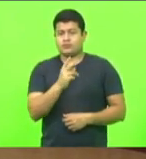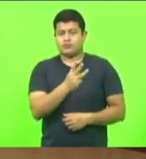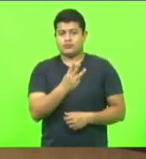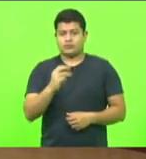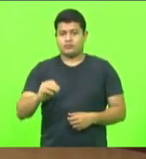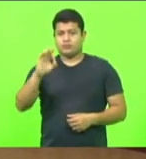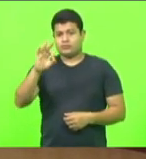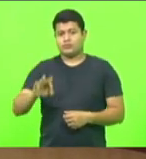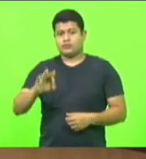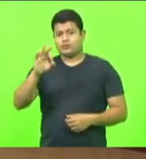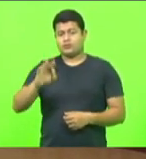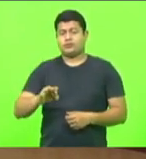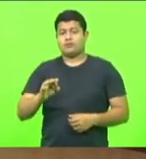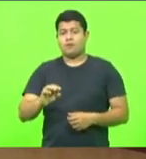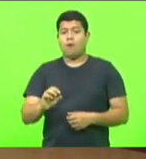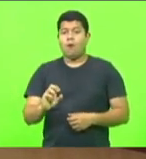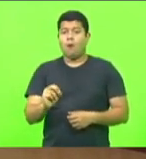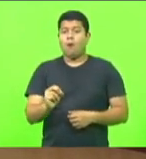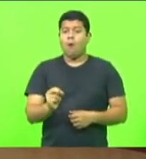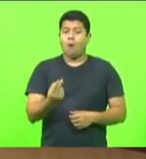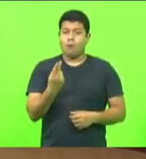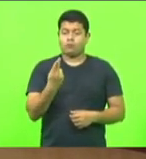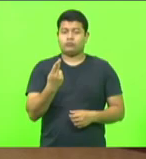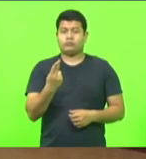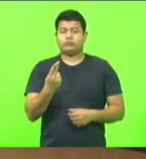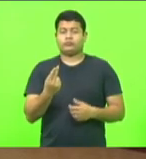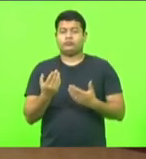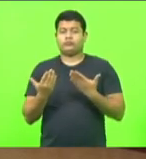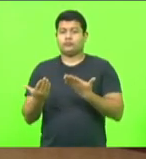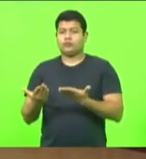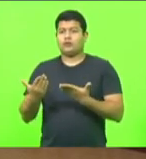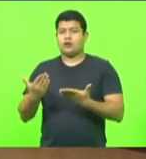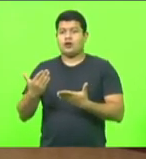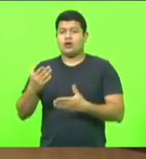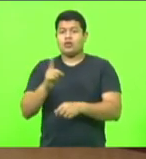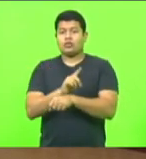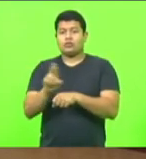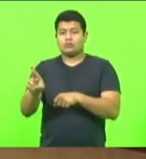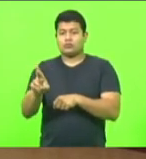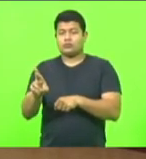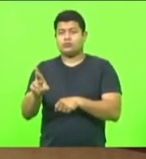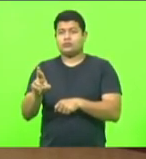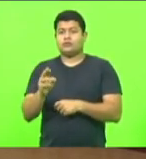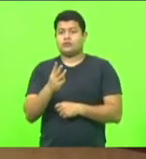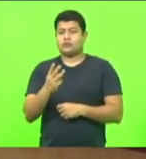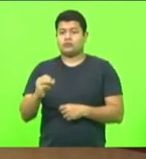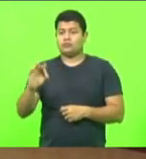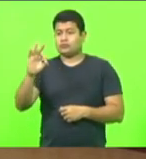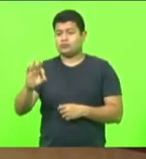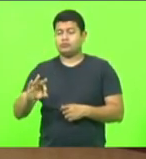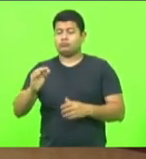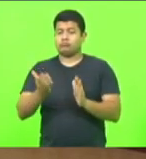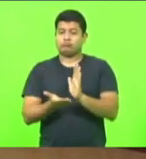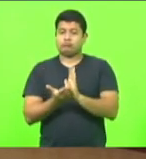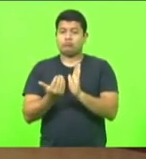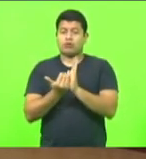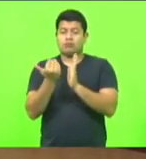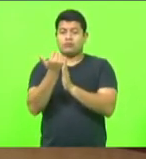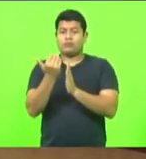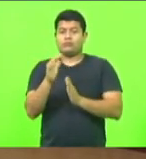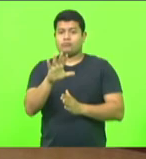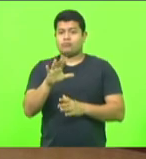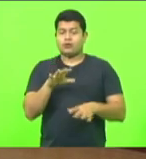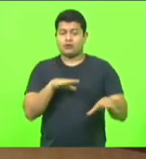crescimento, ou na passagem do mestrado ao doutorado, em torno de 33% de expansão. Já na passagem da graduação